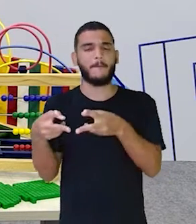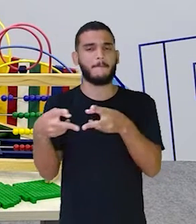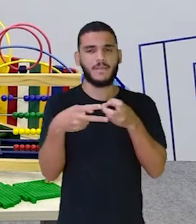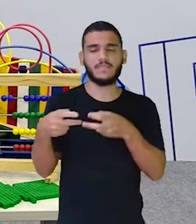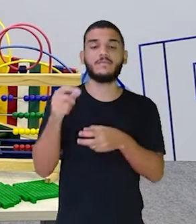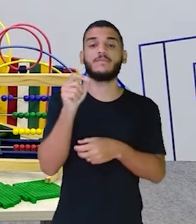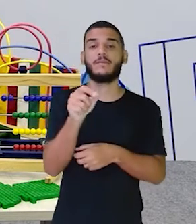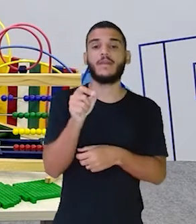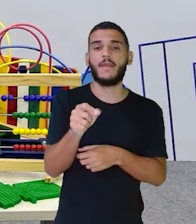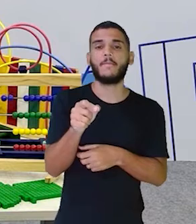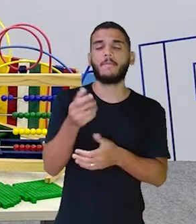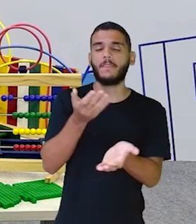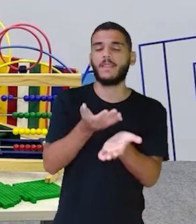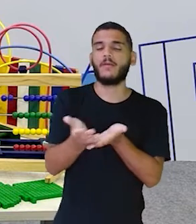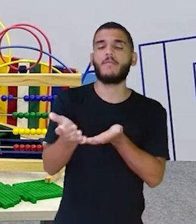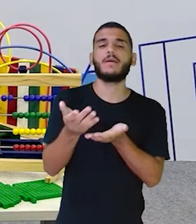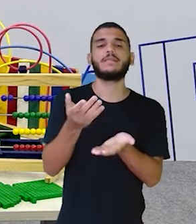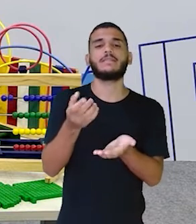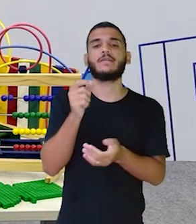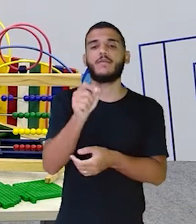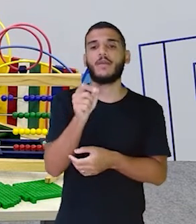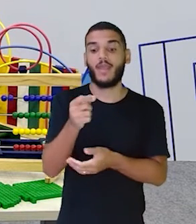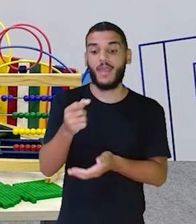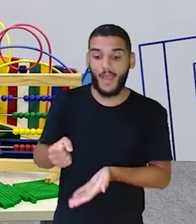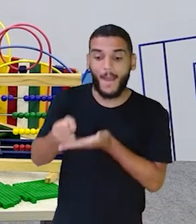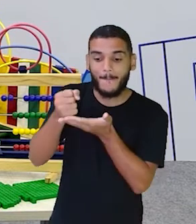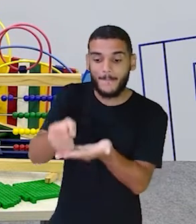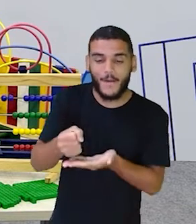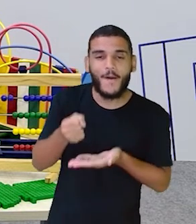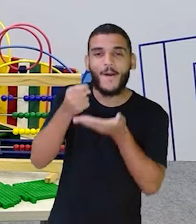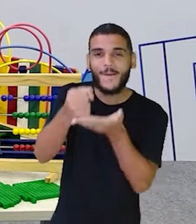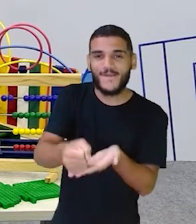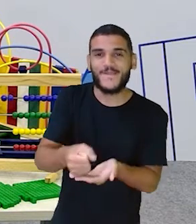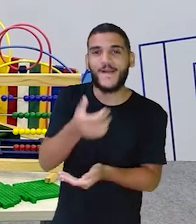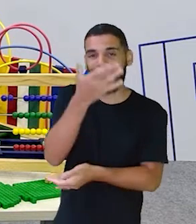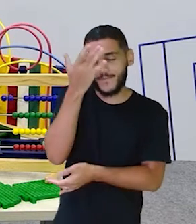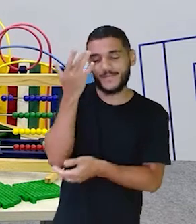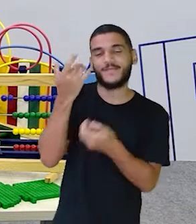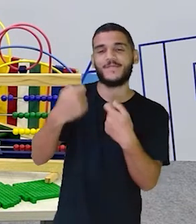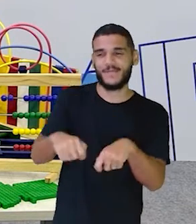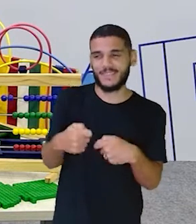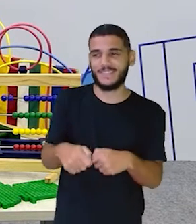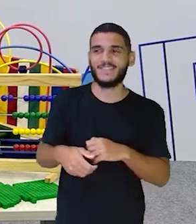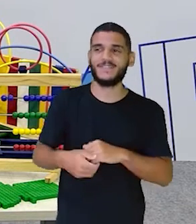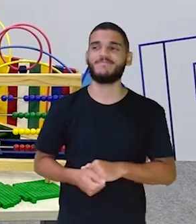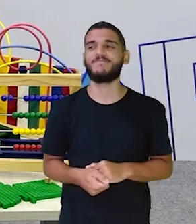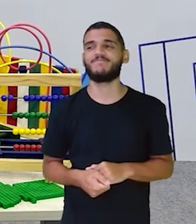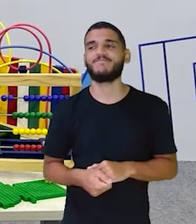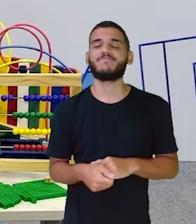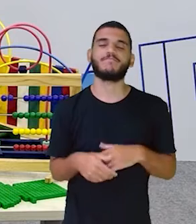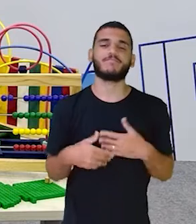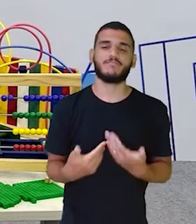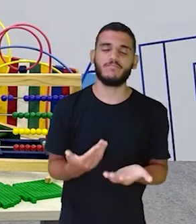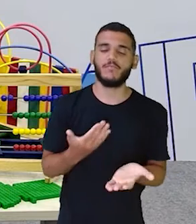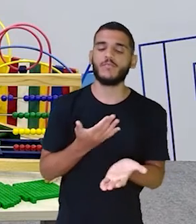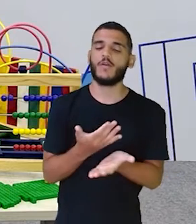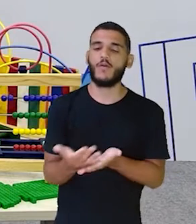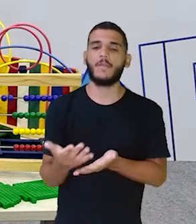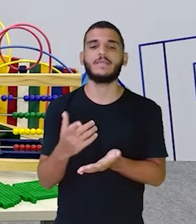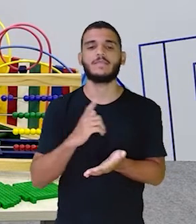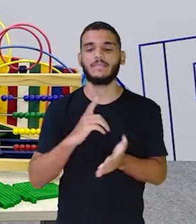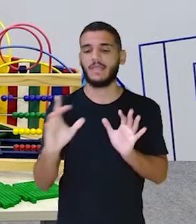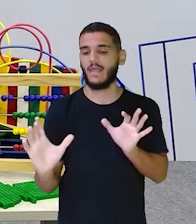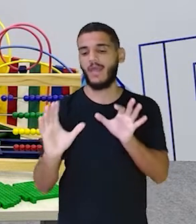percebendo, então começa a dar aquele apoio que ele necessita. Então, começa aí a ter essa